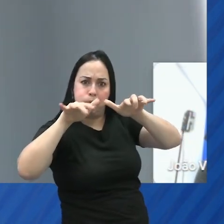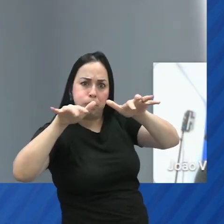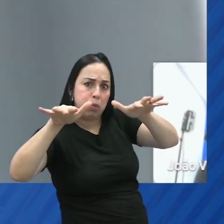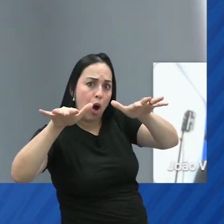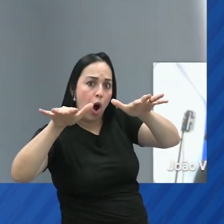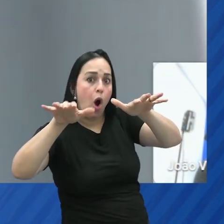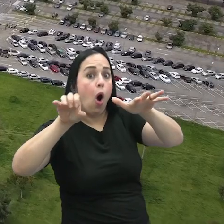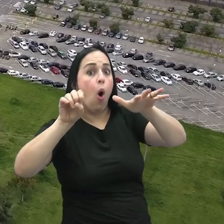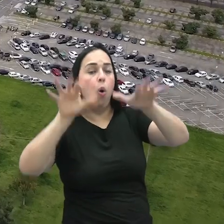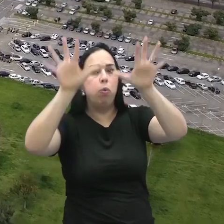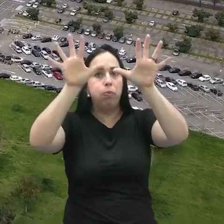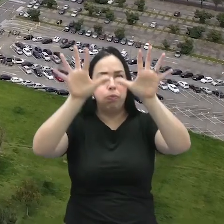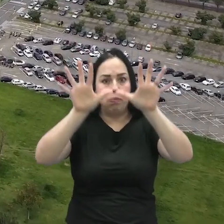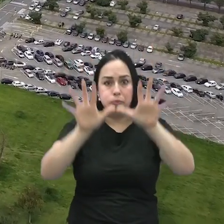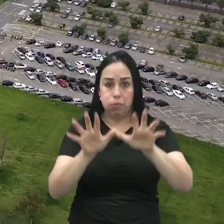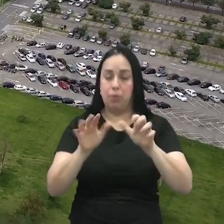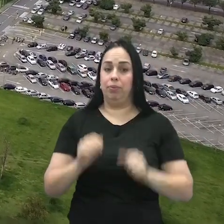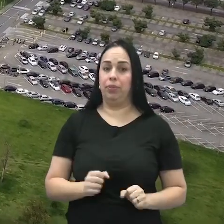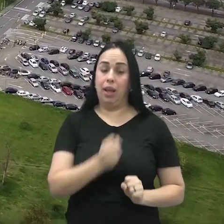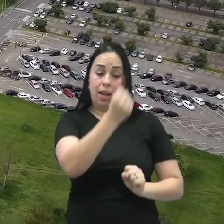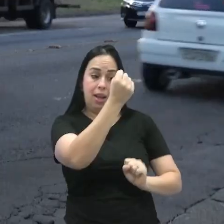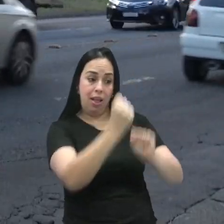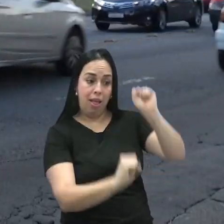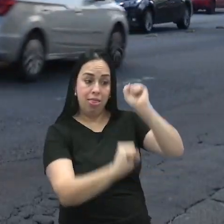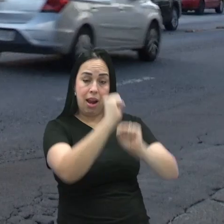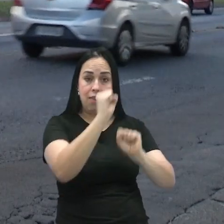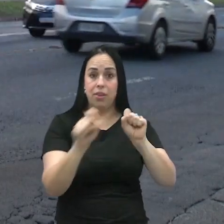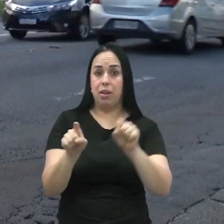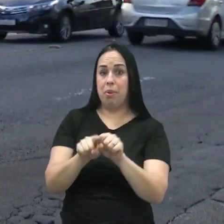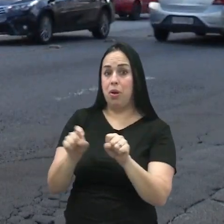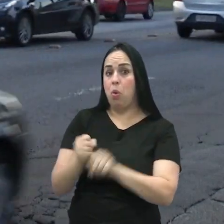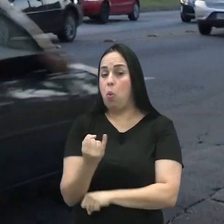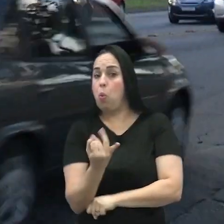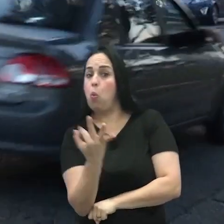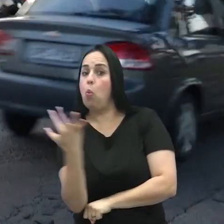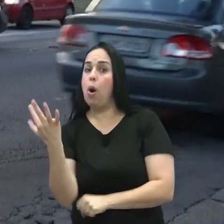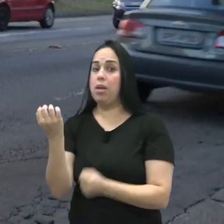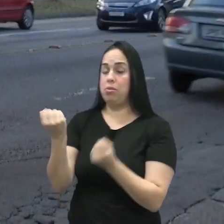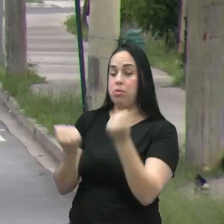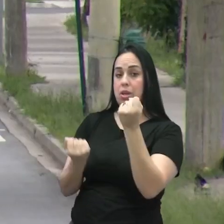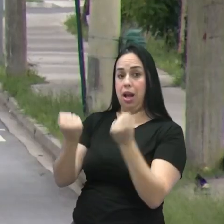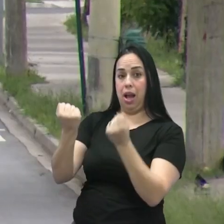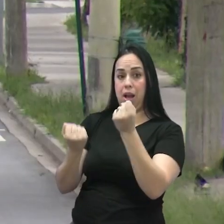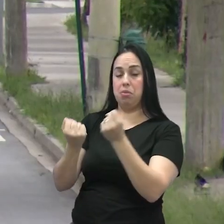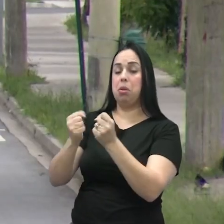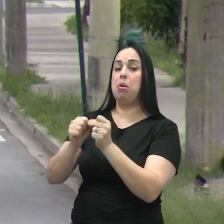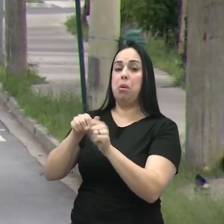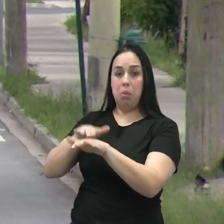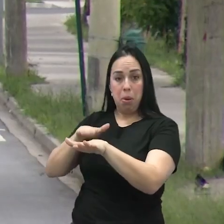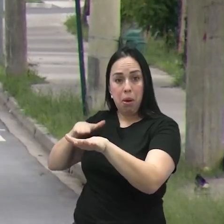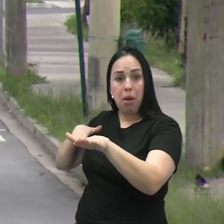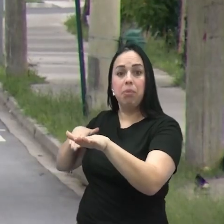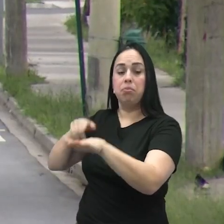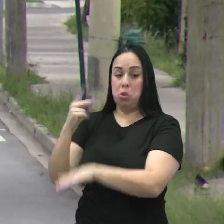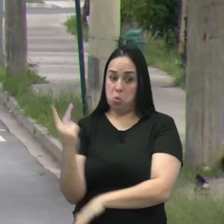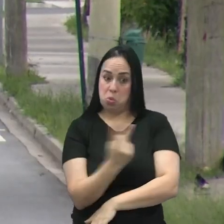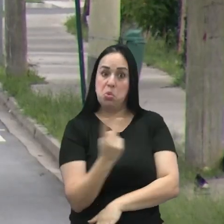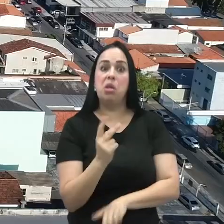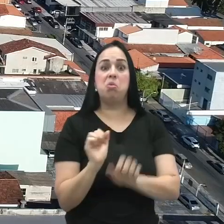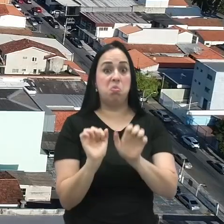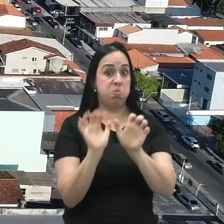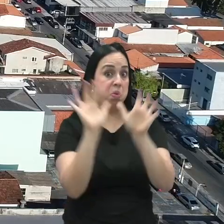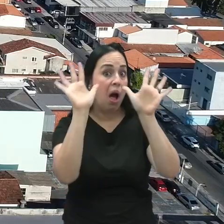melhor ou pior. A industrialização e o número de veículos de uma cidade são grandes agentes